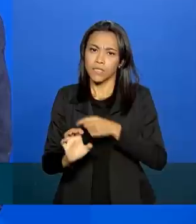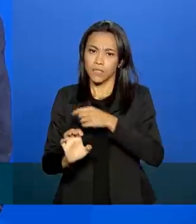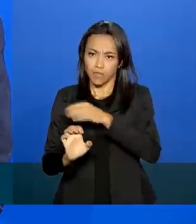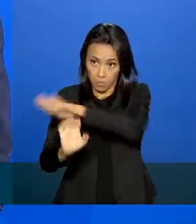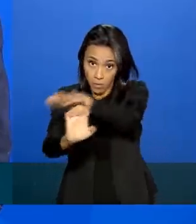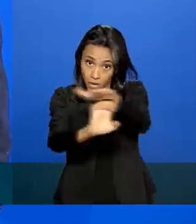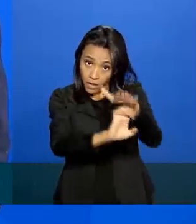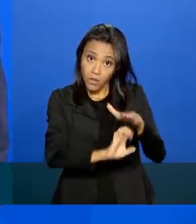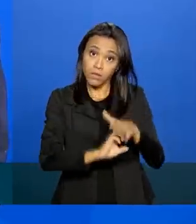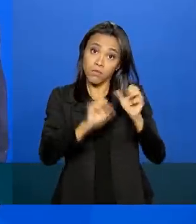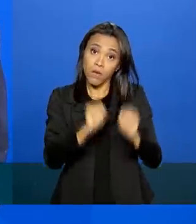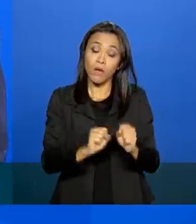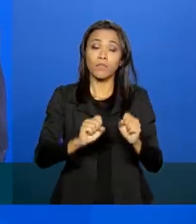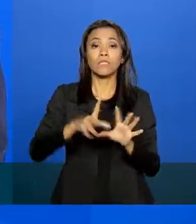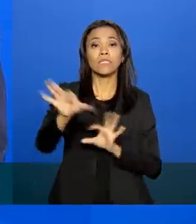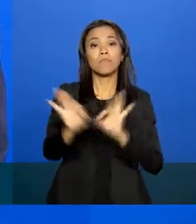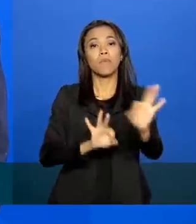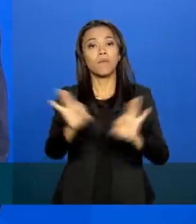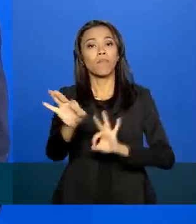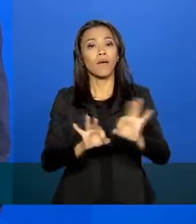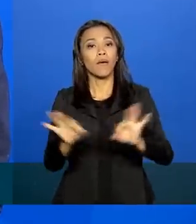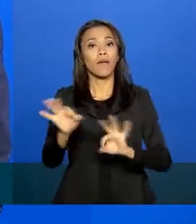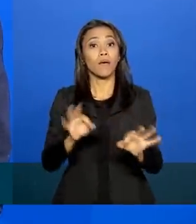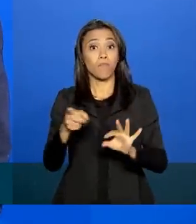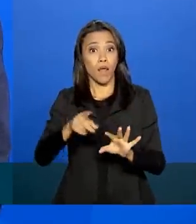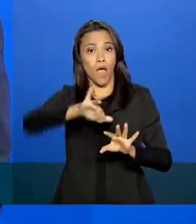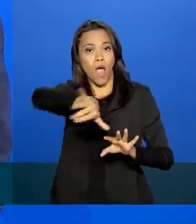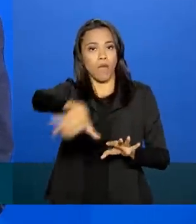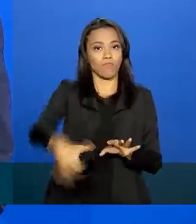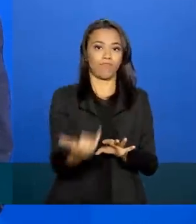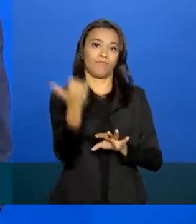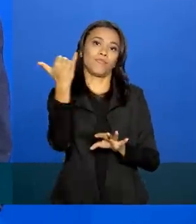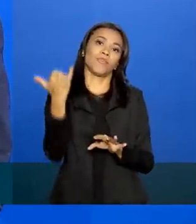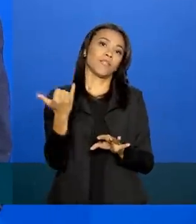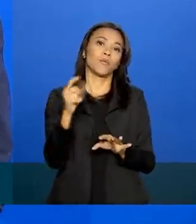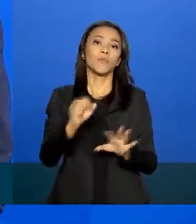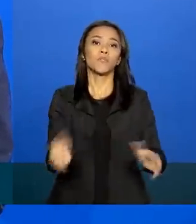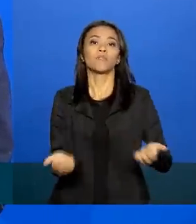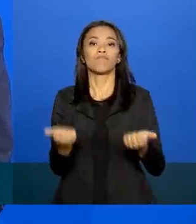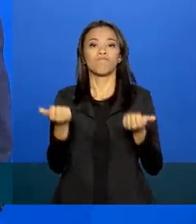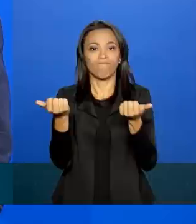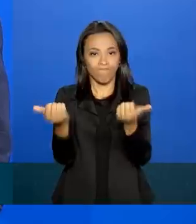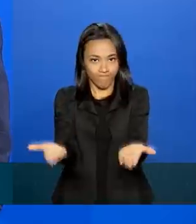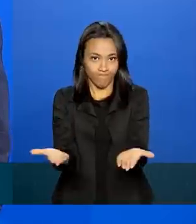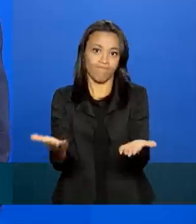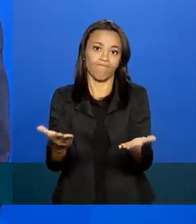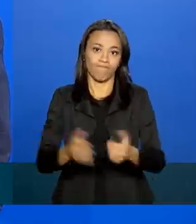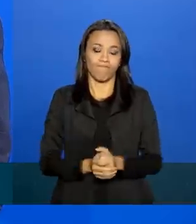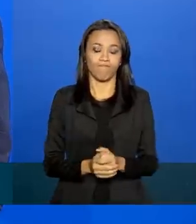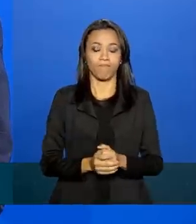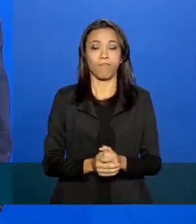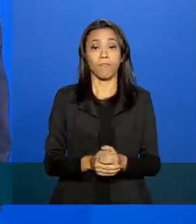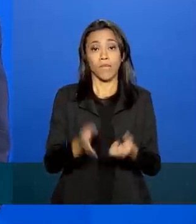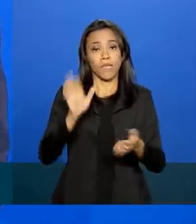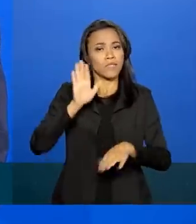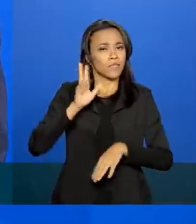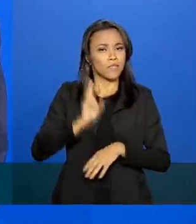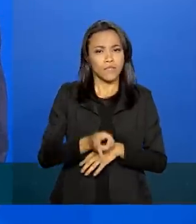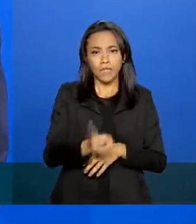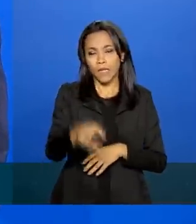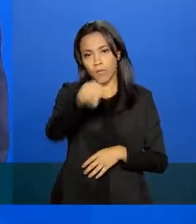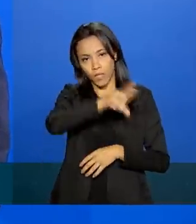preparar para responder as oportunidade nesse sentido e sempre em nome do interesse